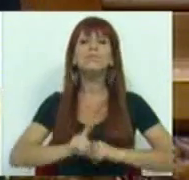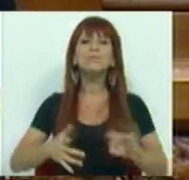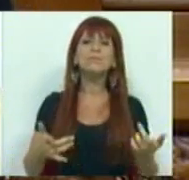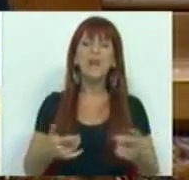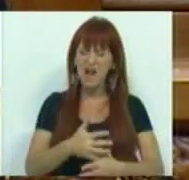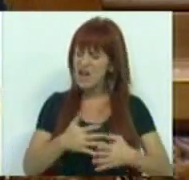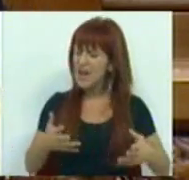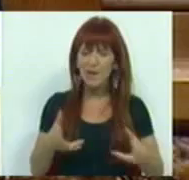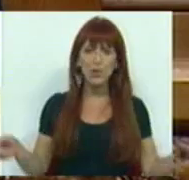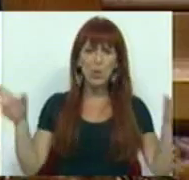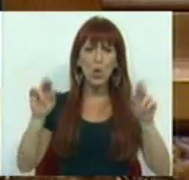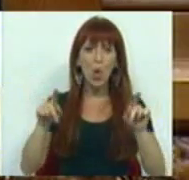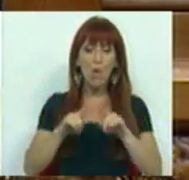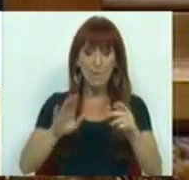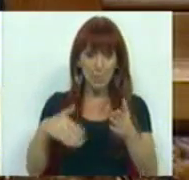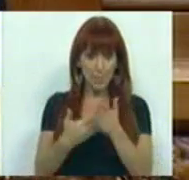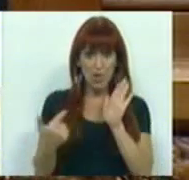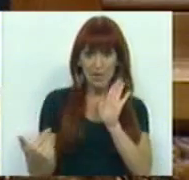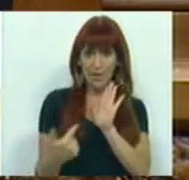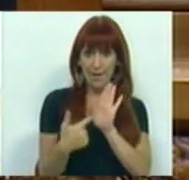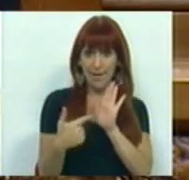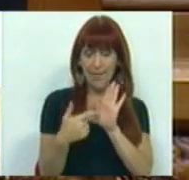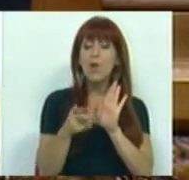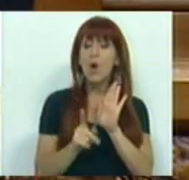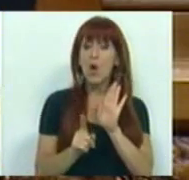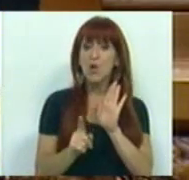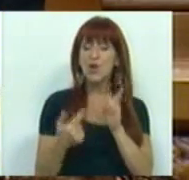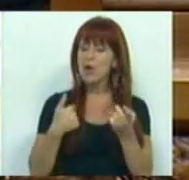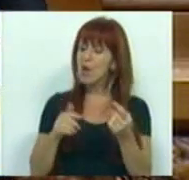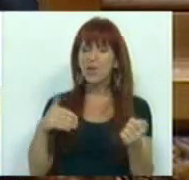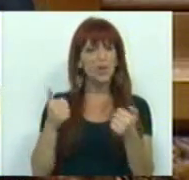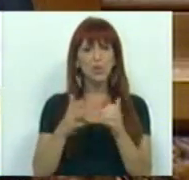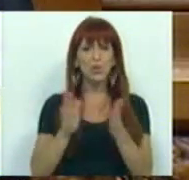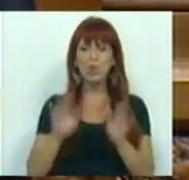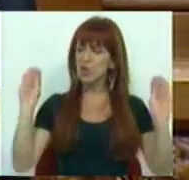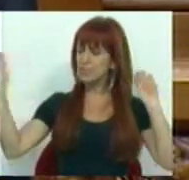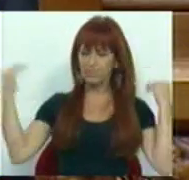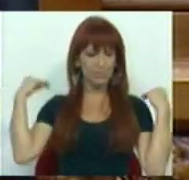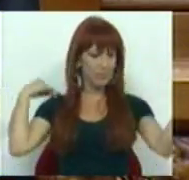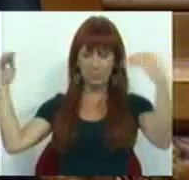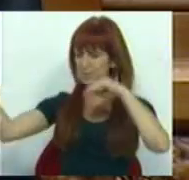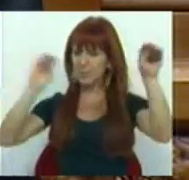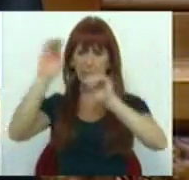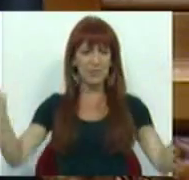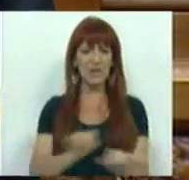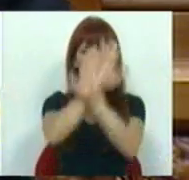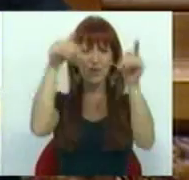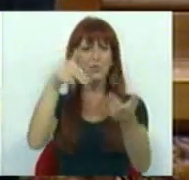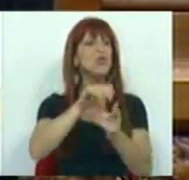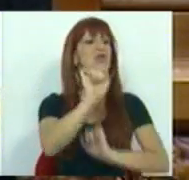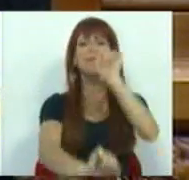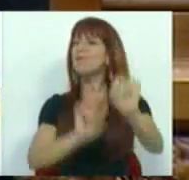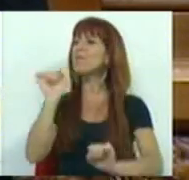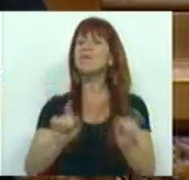a grande novidade desta proposta, sobre a qual estamos todos convocados a clarificar